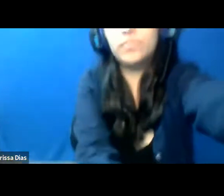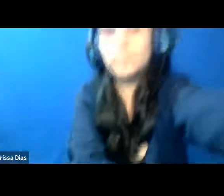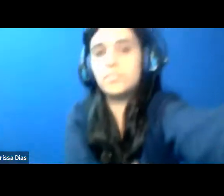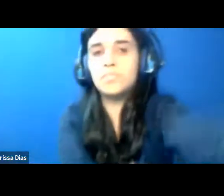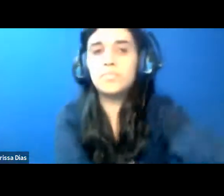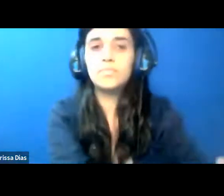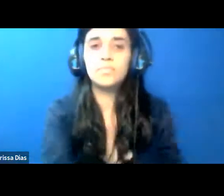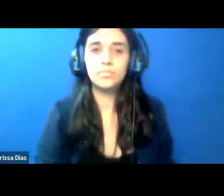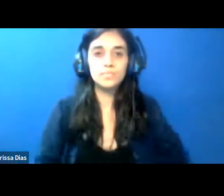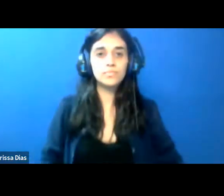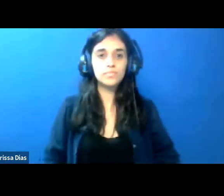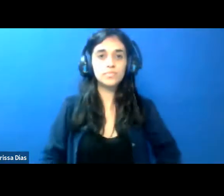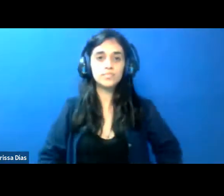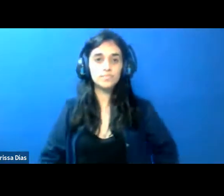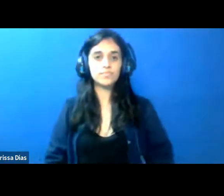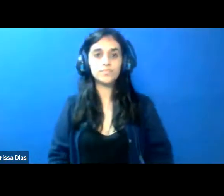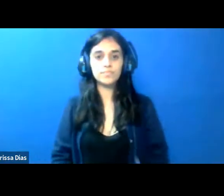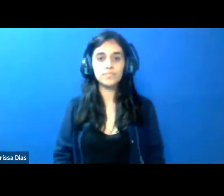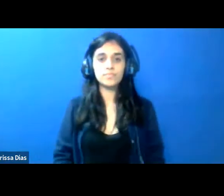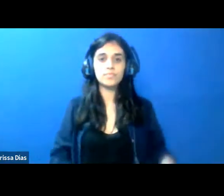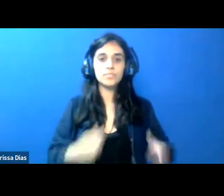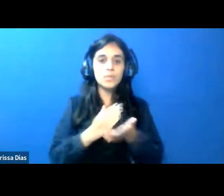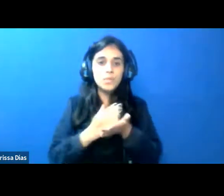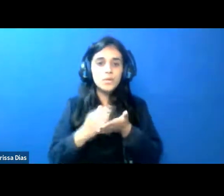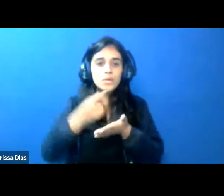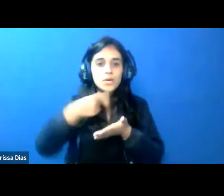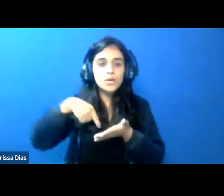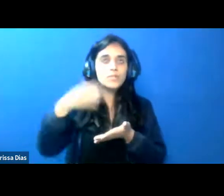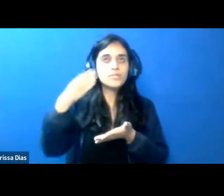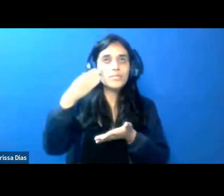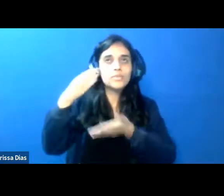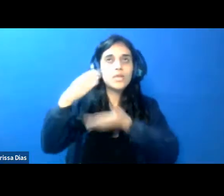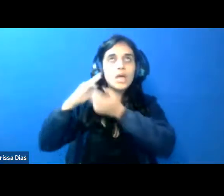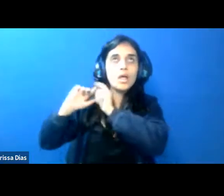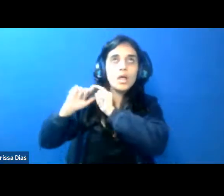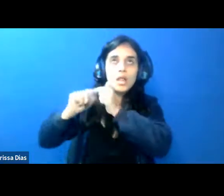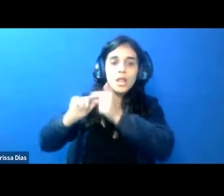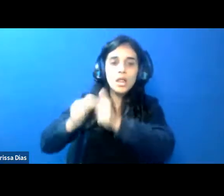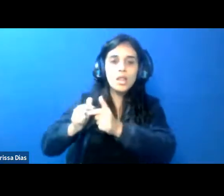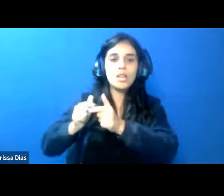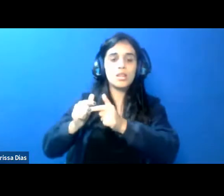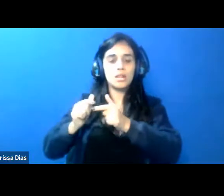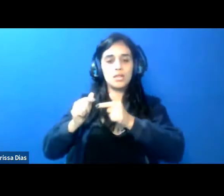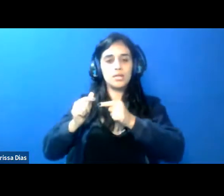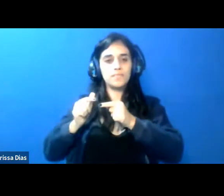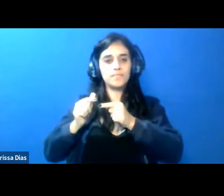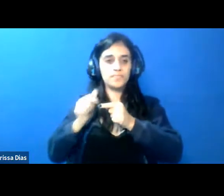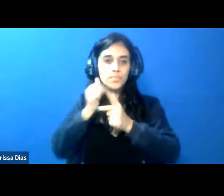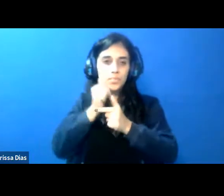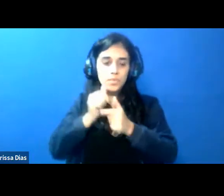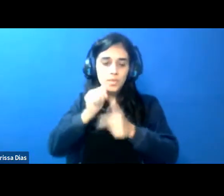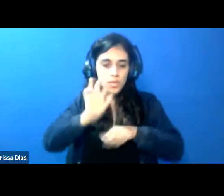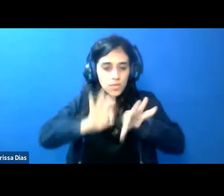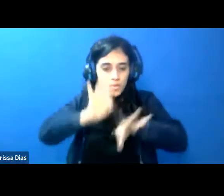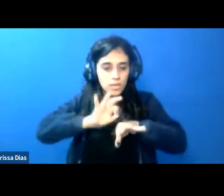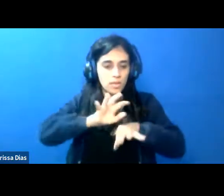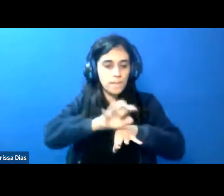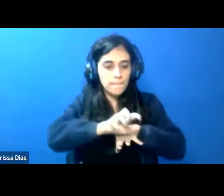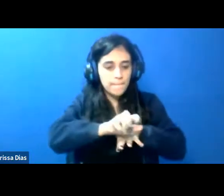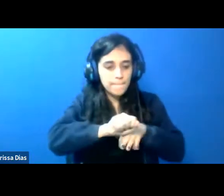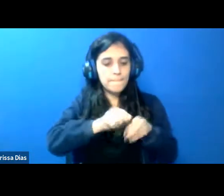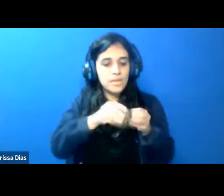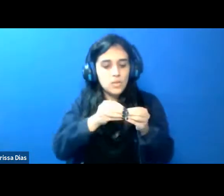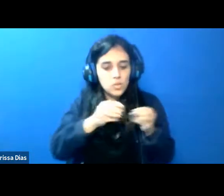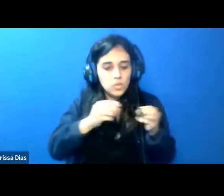sempre a gente soube e ouviu que foi nós, enquanto mulheres, que começamos a resgatar sementes, a plantar